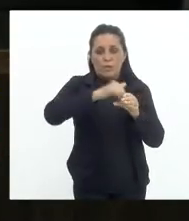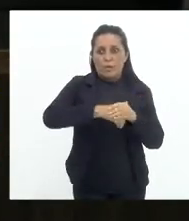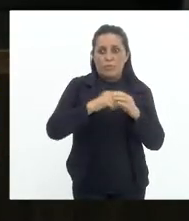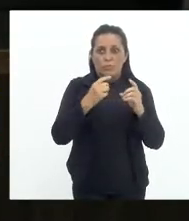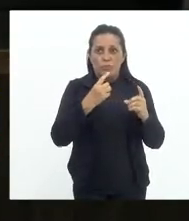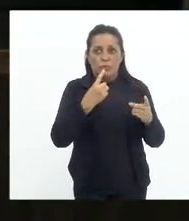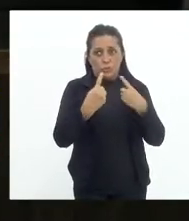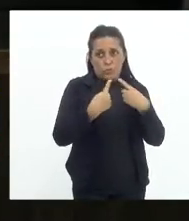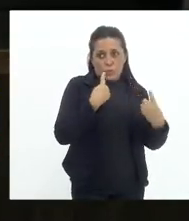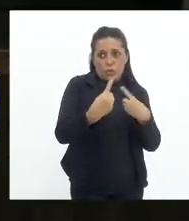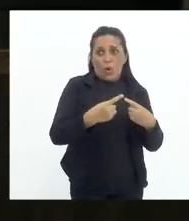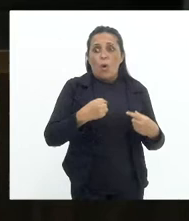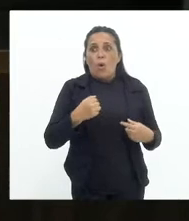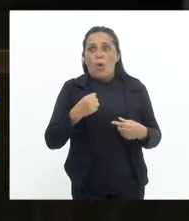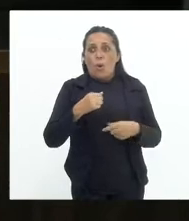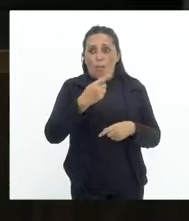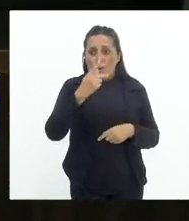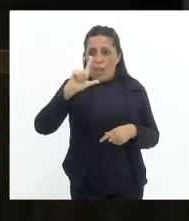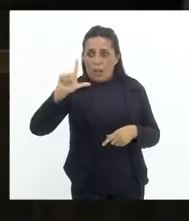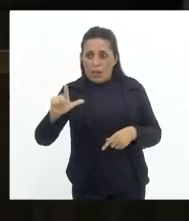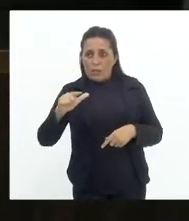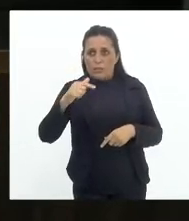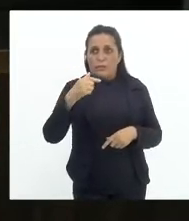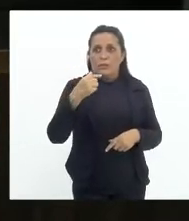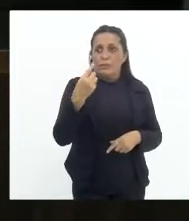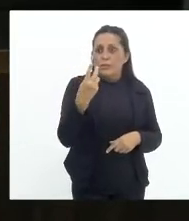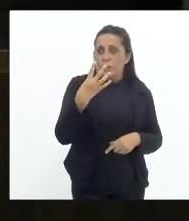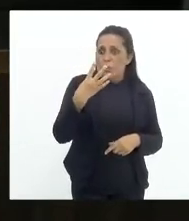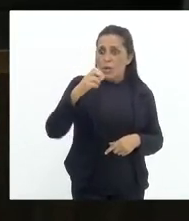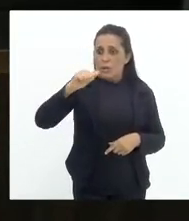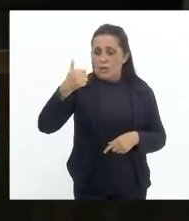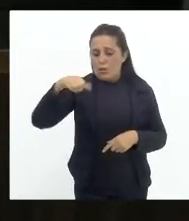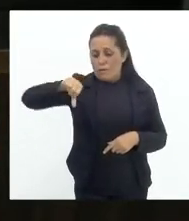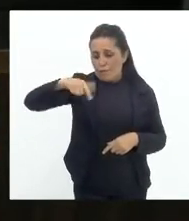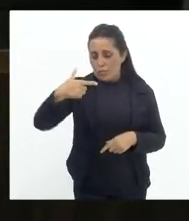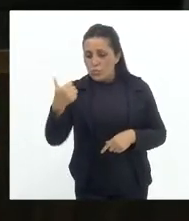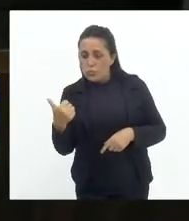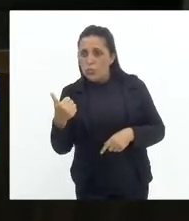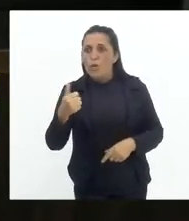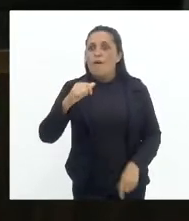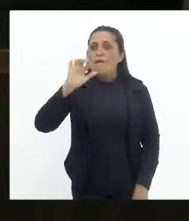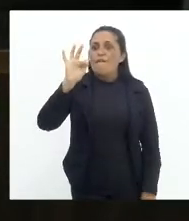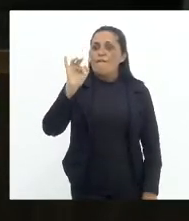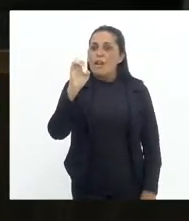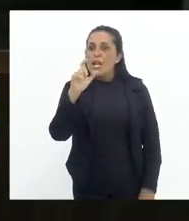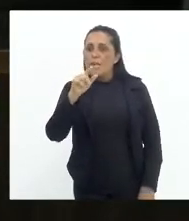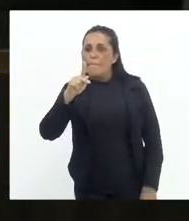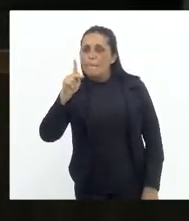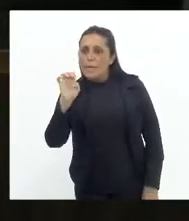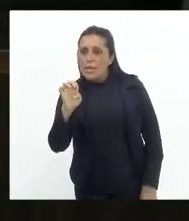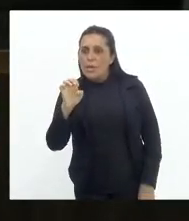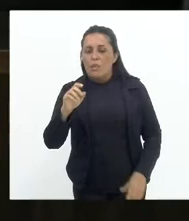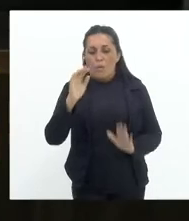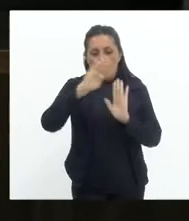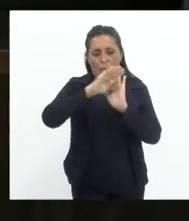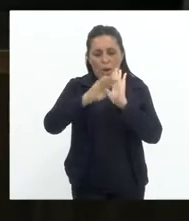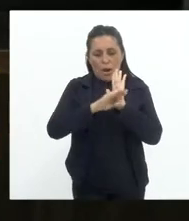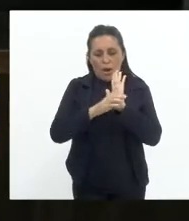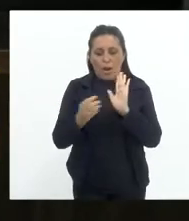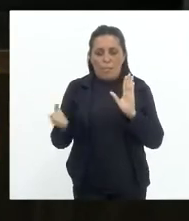projeto de lei 4099 21 de autoria do deputado Felipe poubel dispõe sobre a criação de um programa adicional